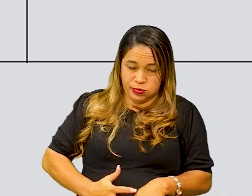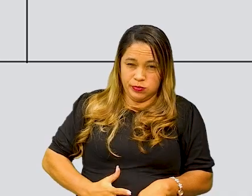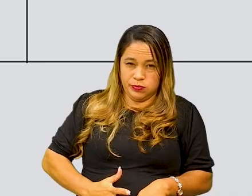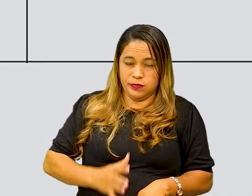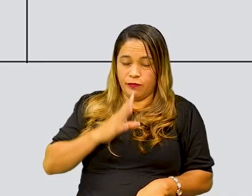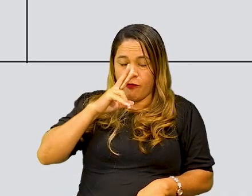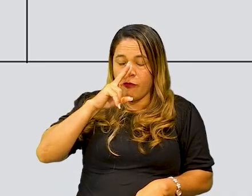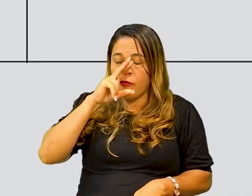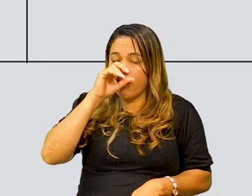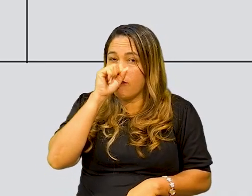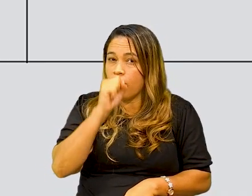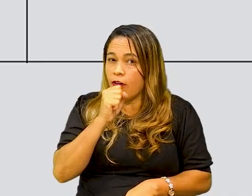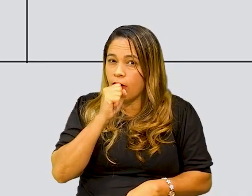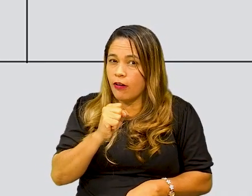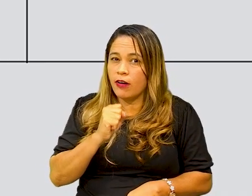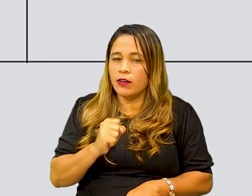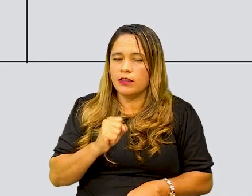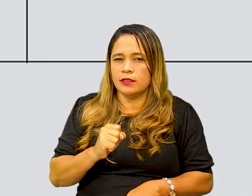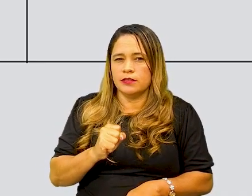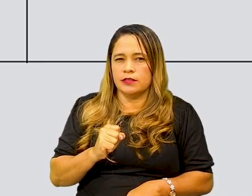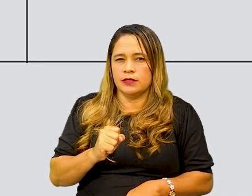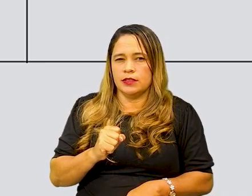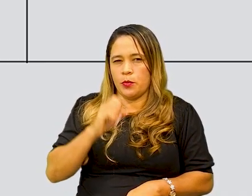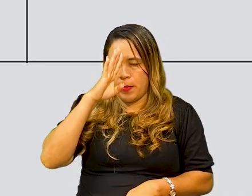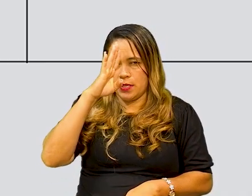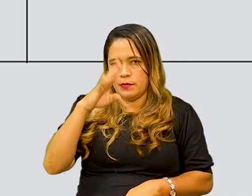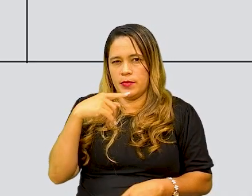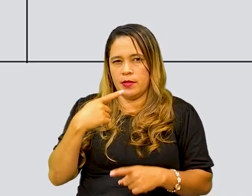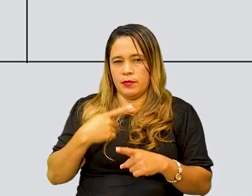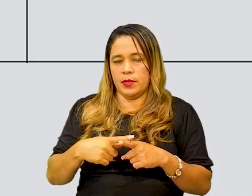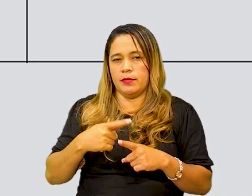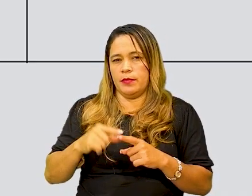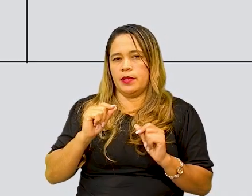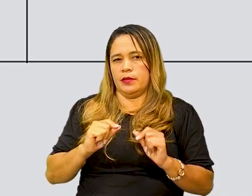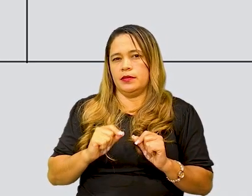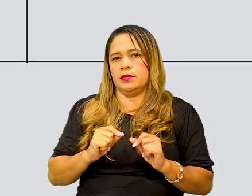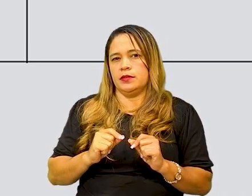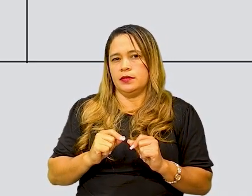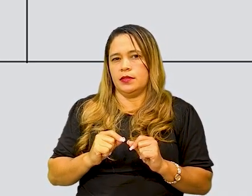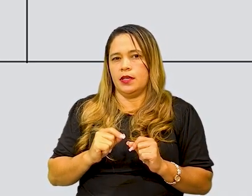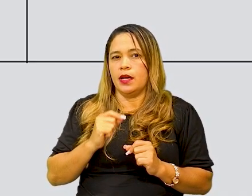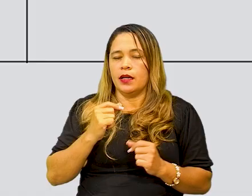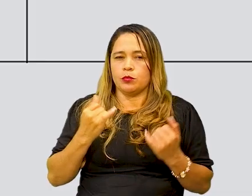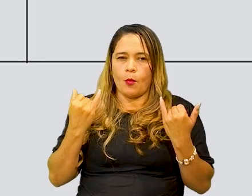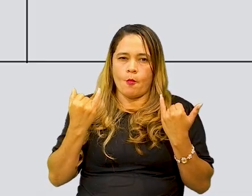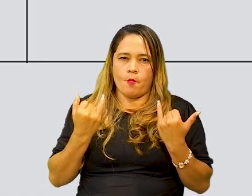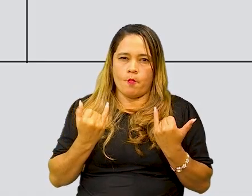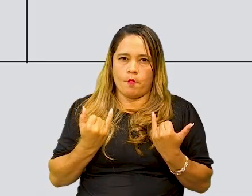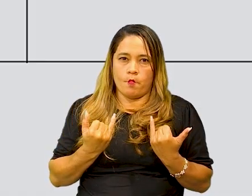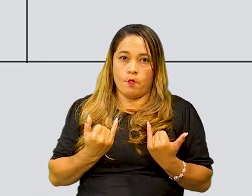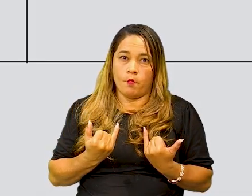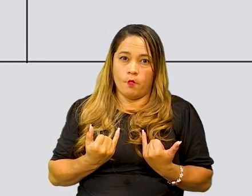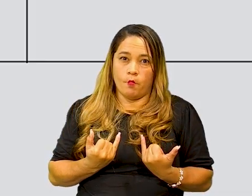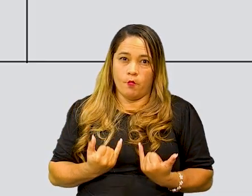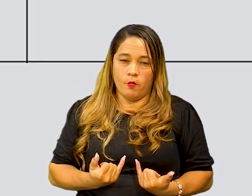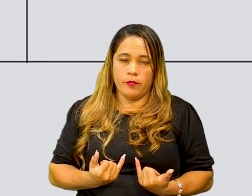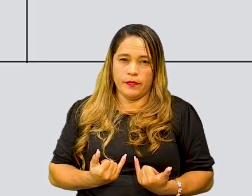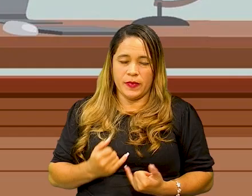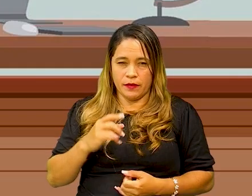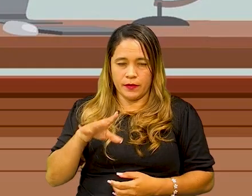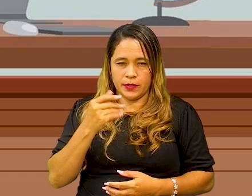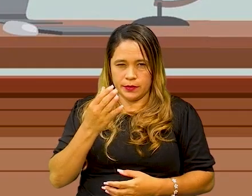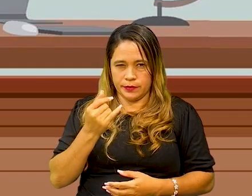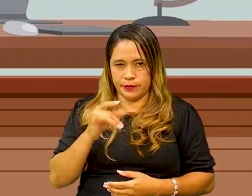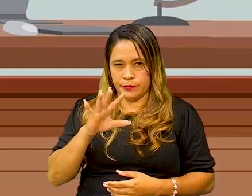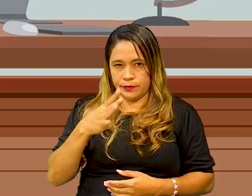intensa. E o principal problema dessa doença é a desidratação. Volta comigo e com muita atenção aqui